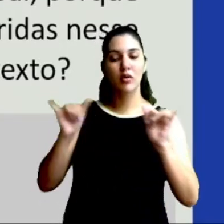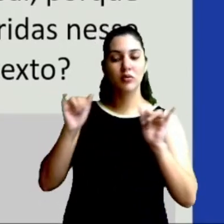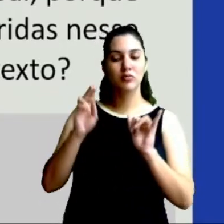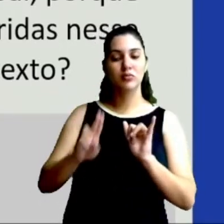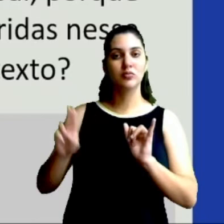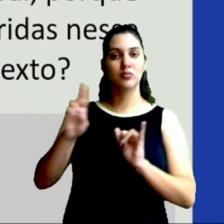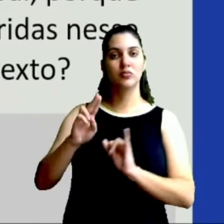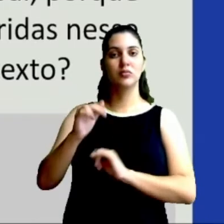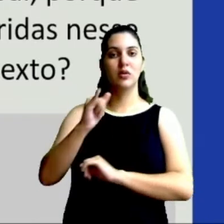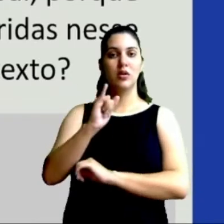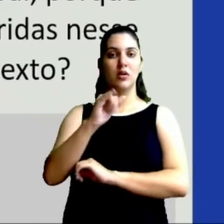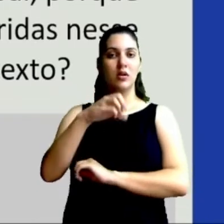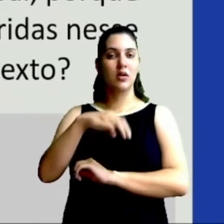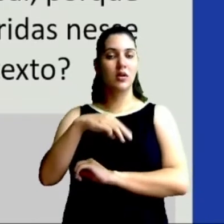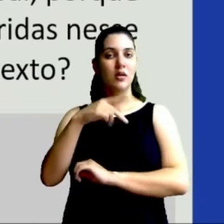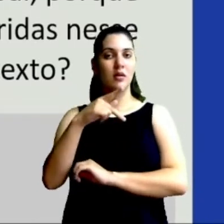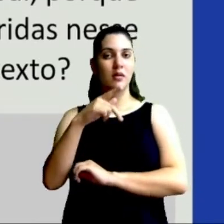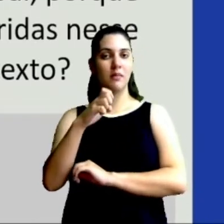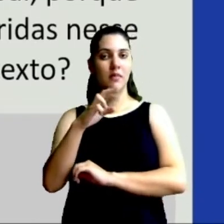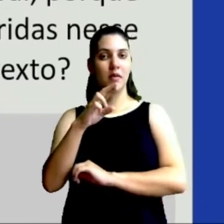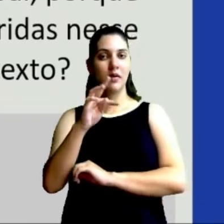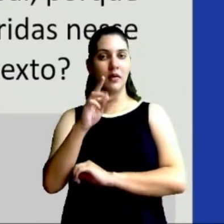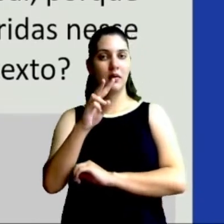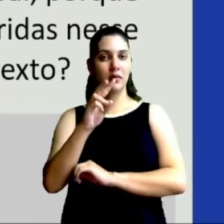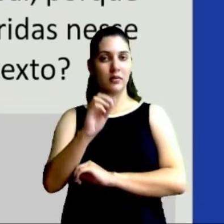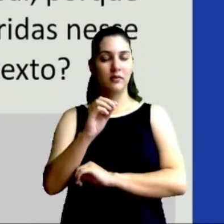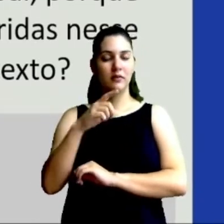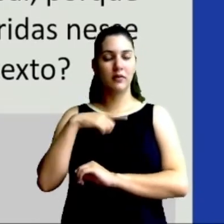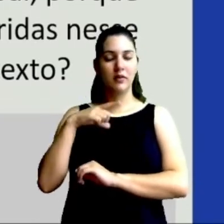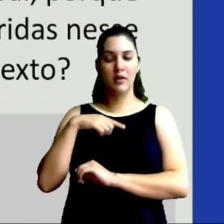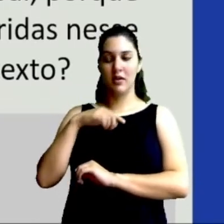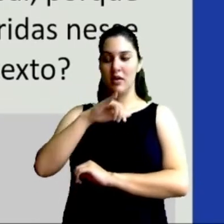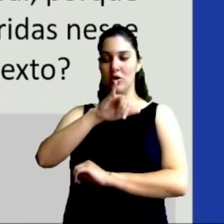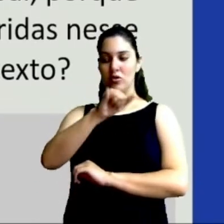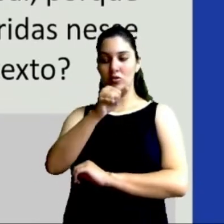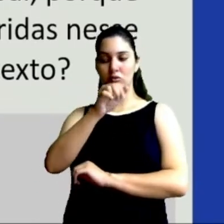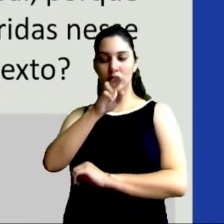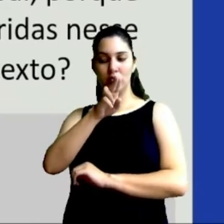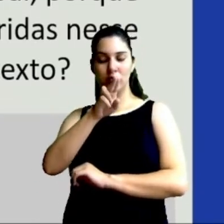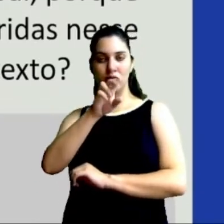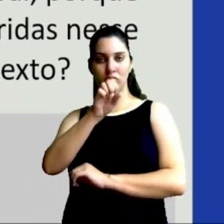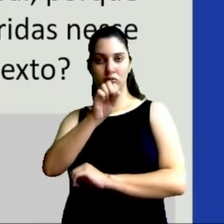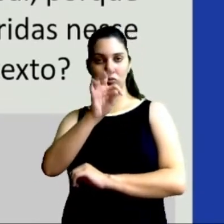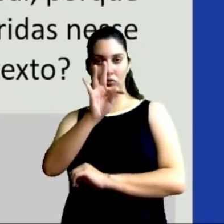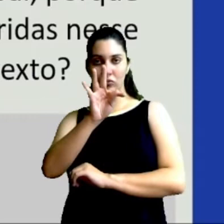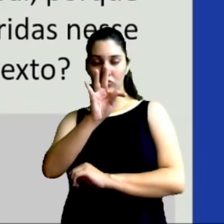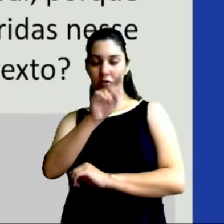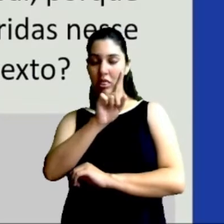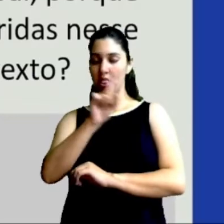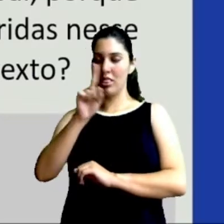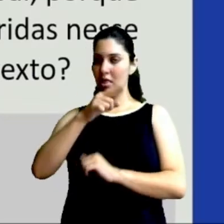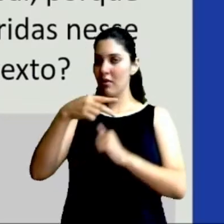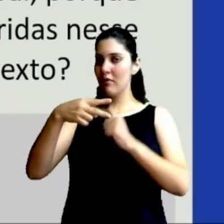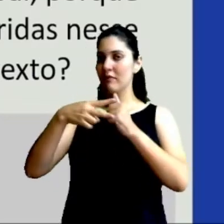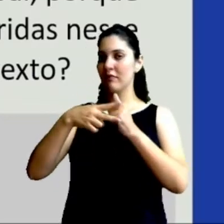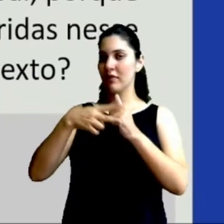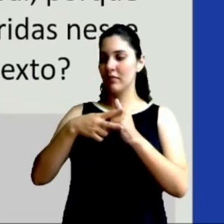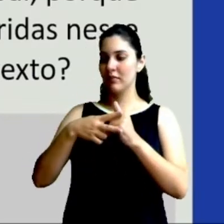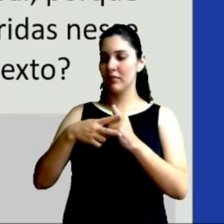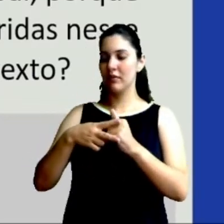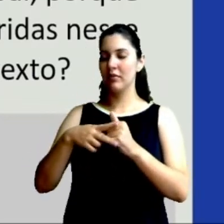o imperativo? Se a gente olha aí, esse just não seria o verbo, tá? Ele vem aí ainda